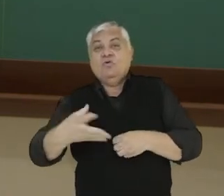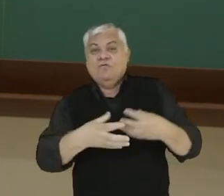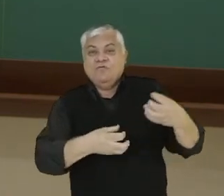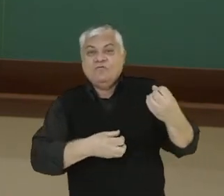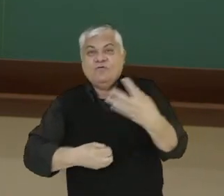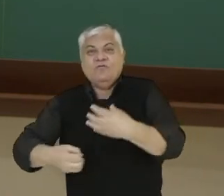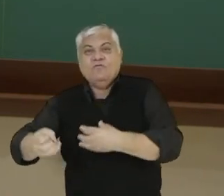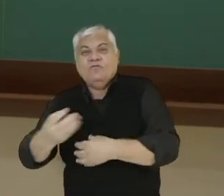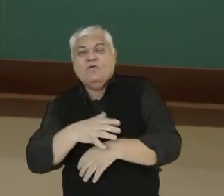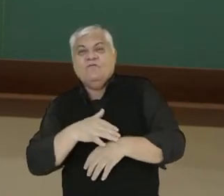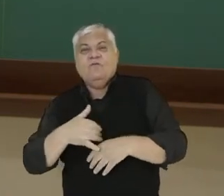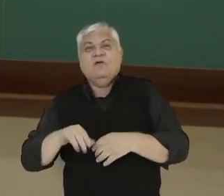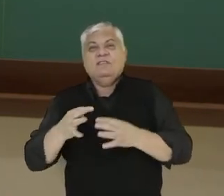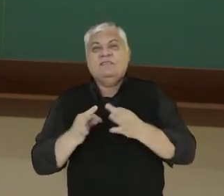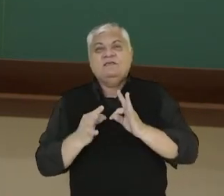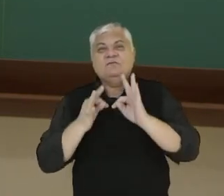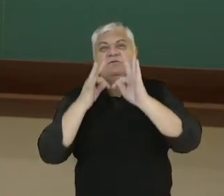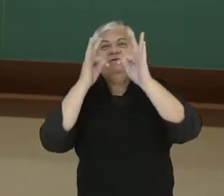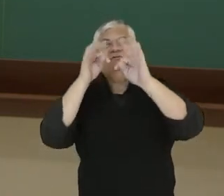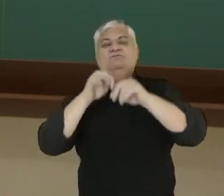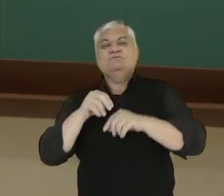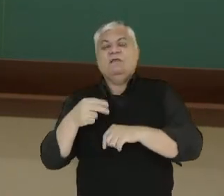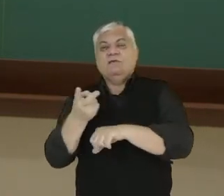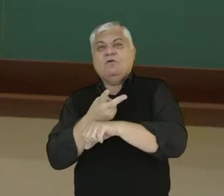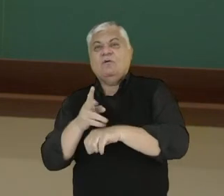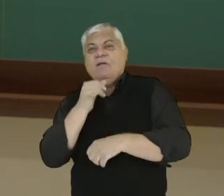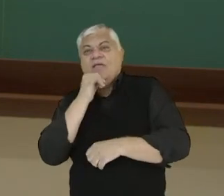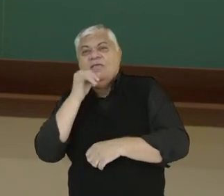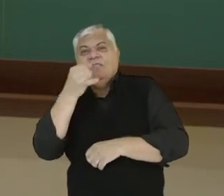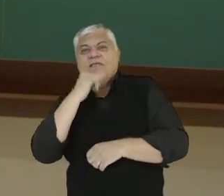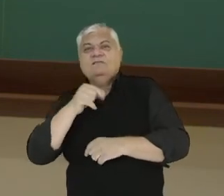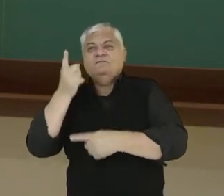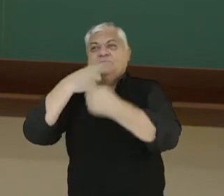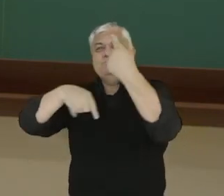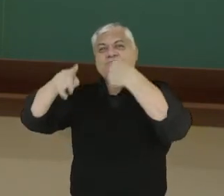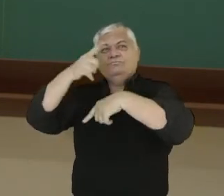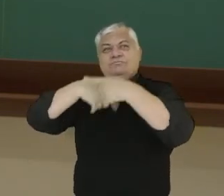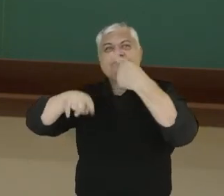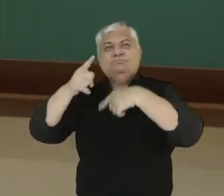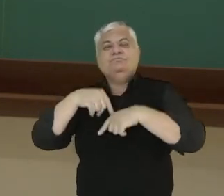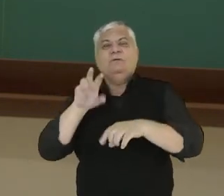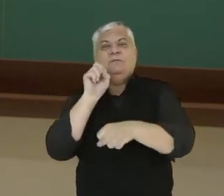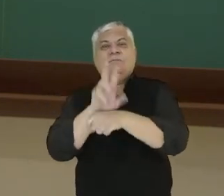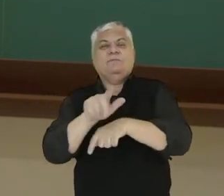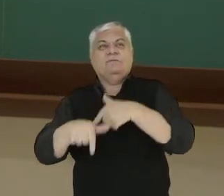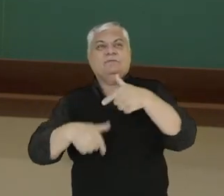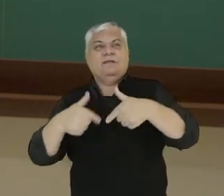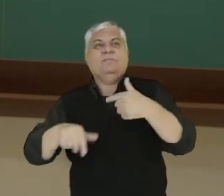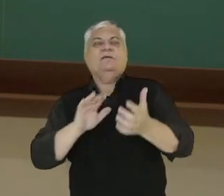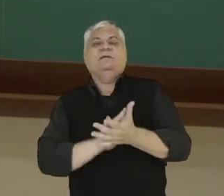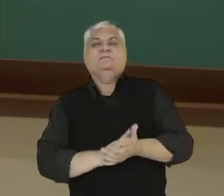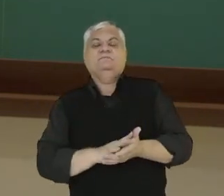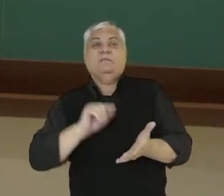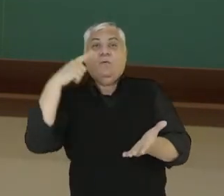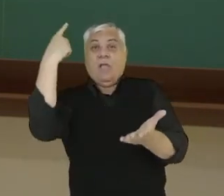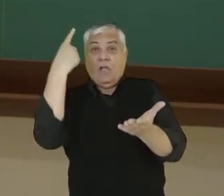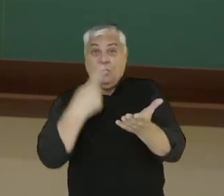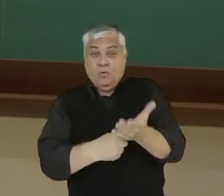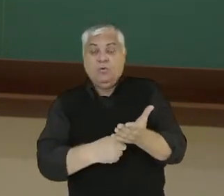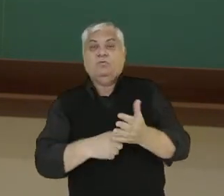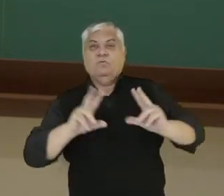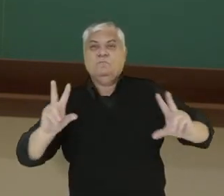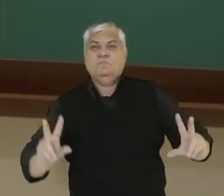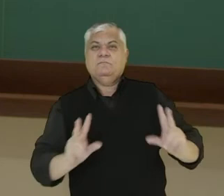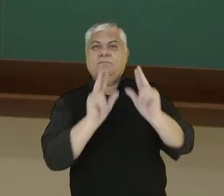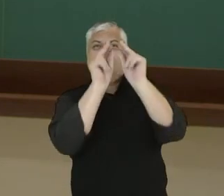de energia, de novas fontes de energia também, de emprego, de tecnologia, certo? O Acordo de Paris, então, trata